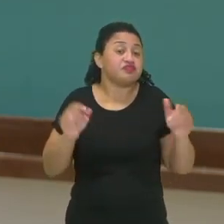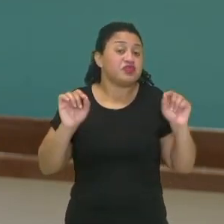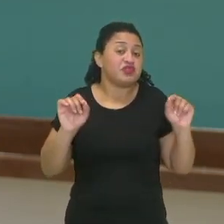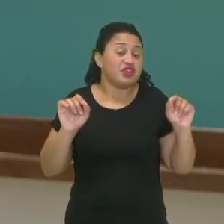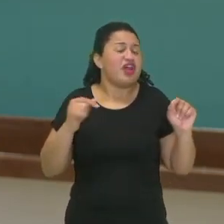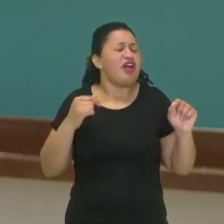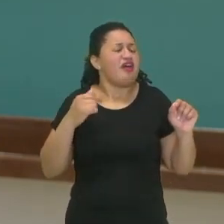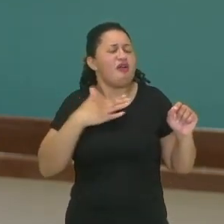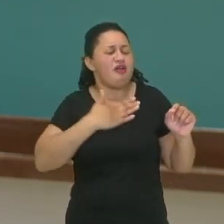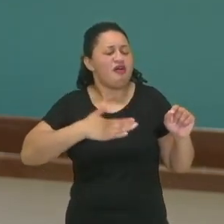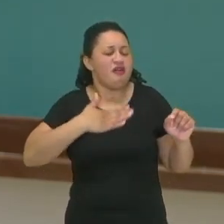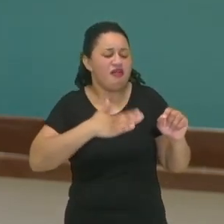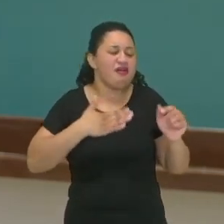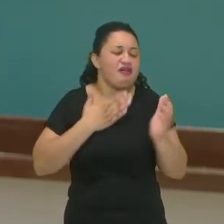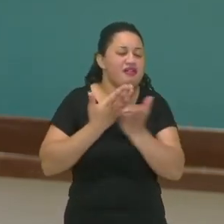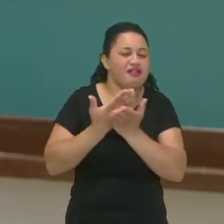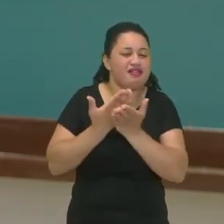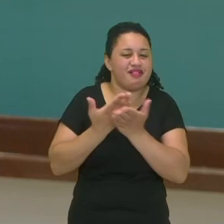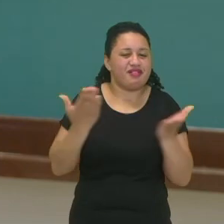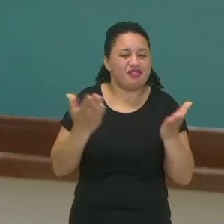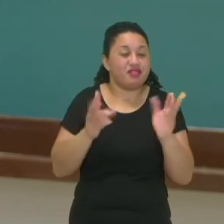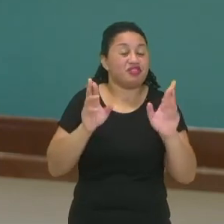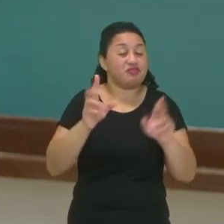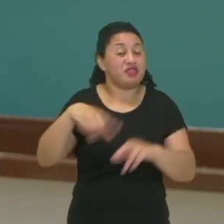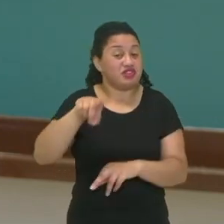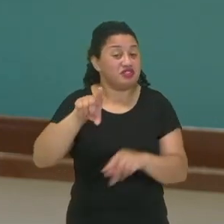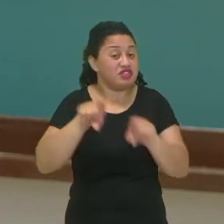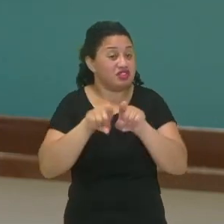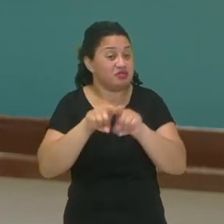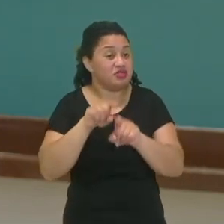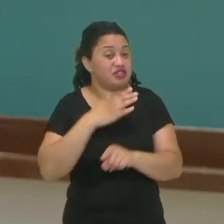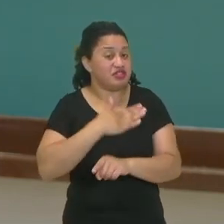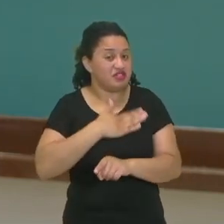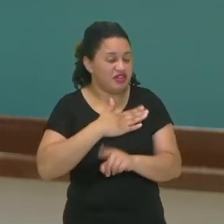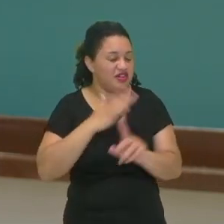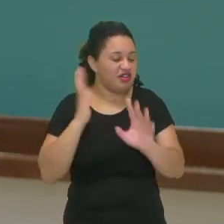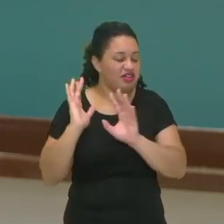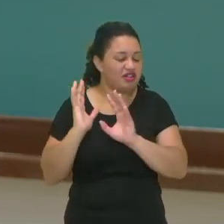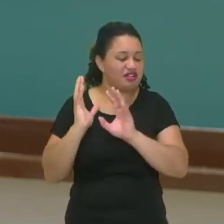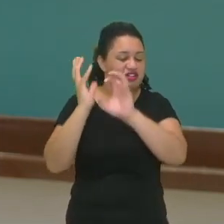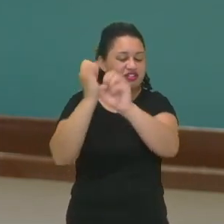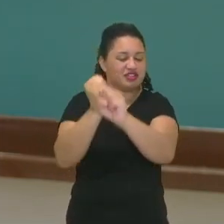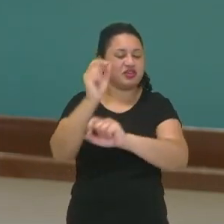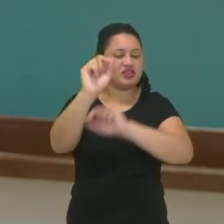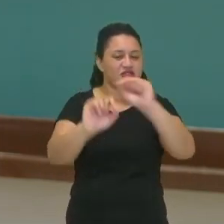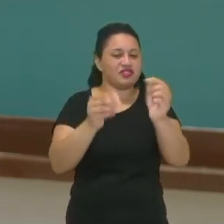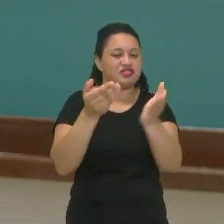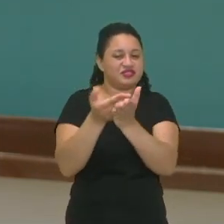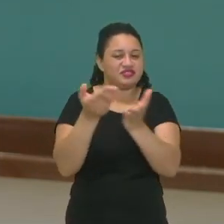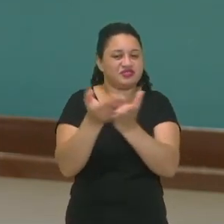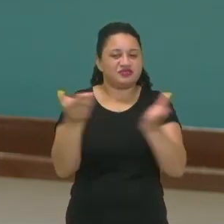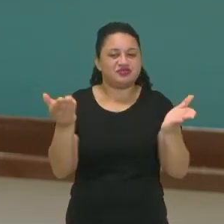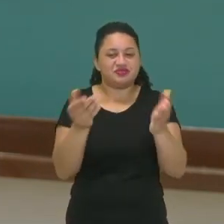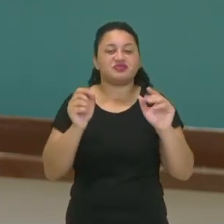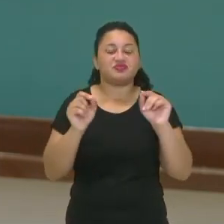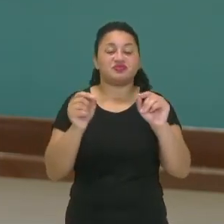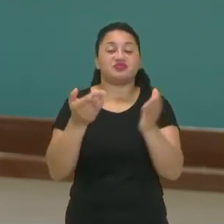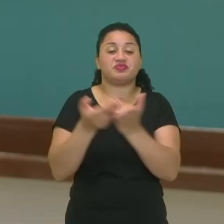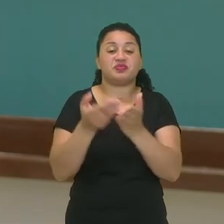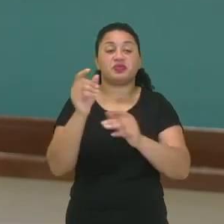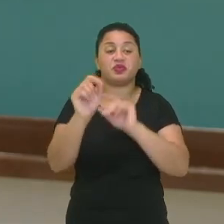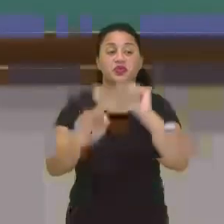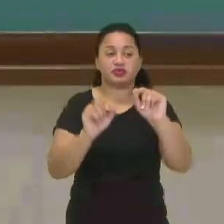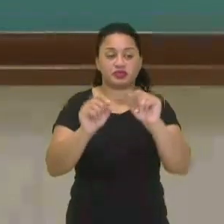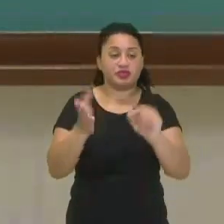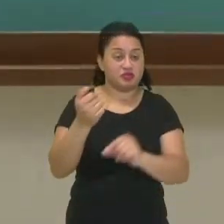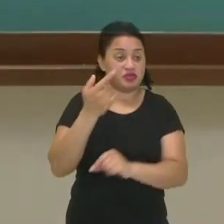a nossa aula aqui. Espero que você tenha curtido também. Vamos retomar o que foi falado hoje nesta aula aqui.